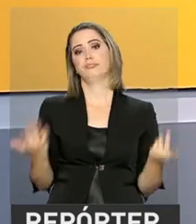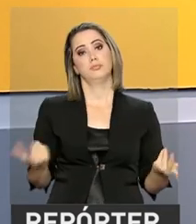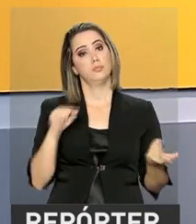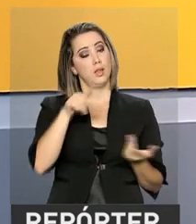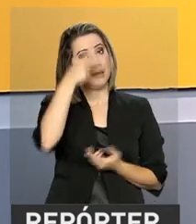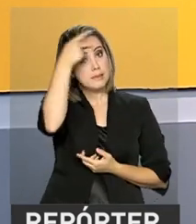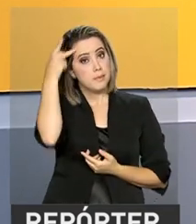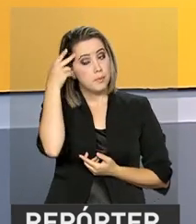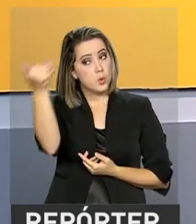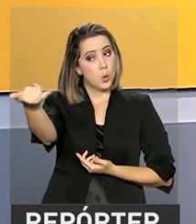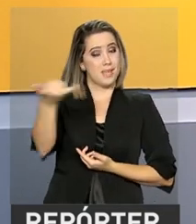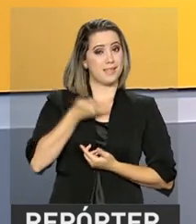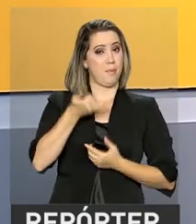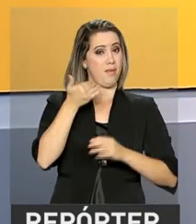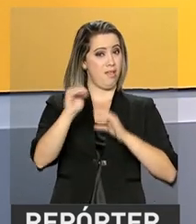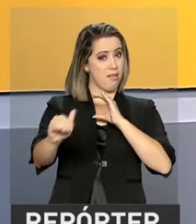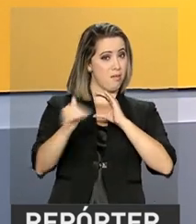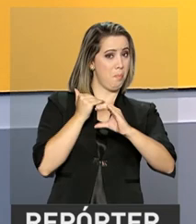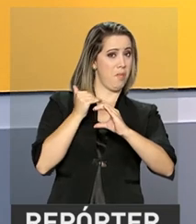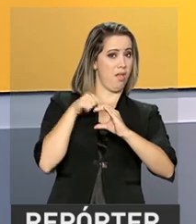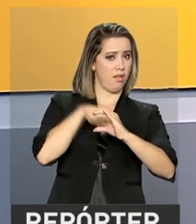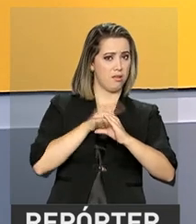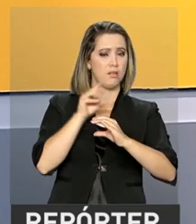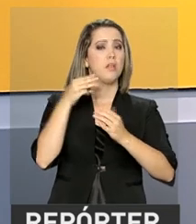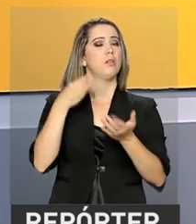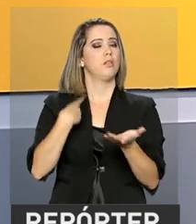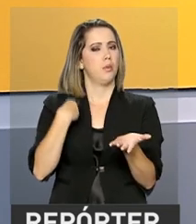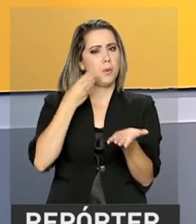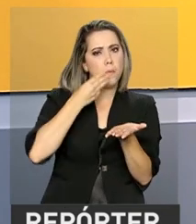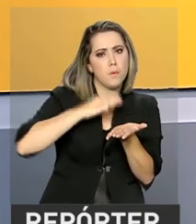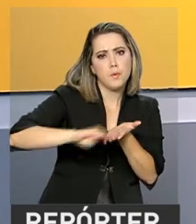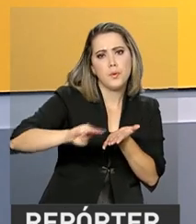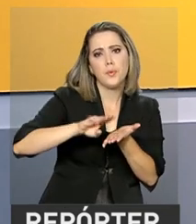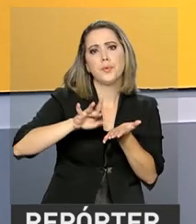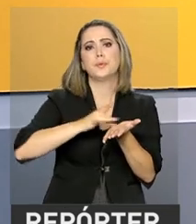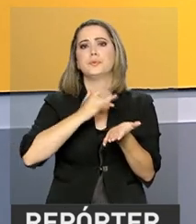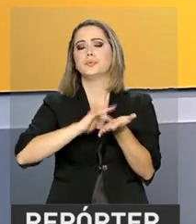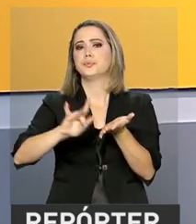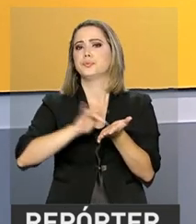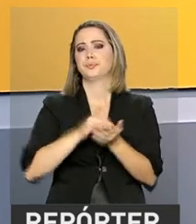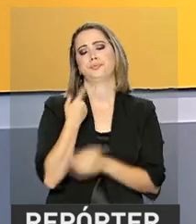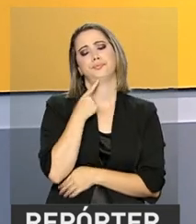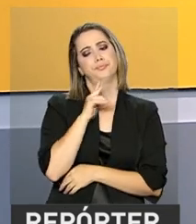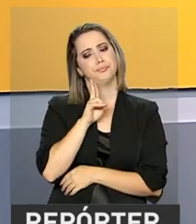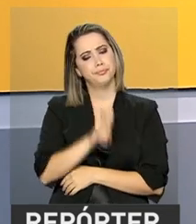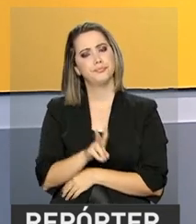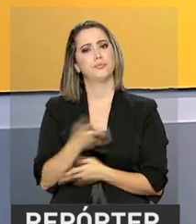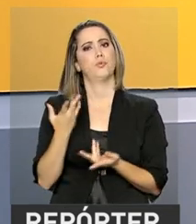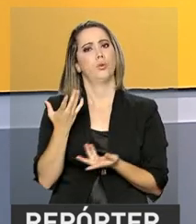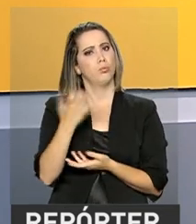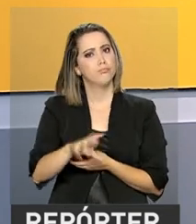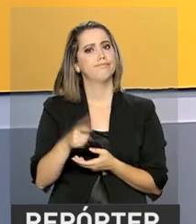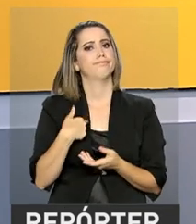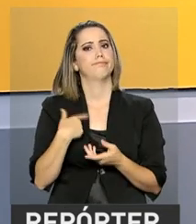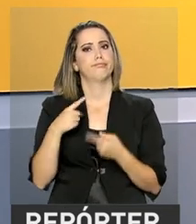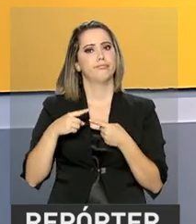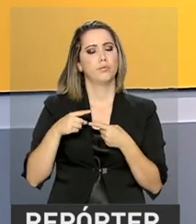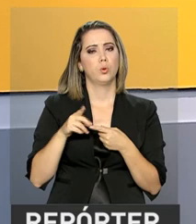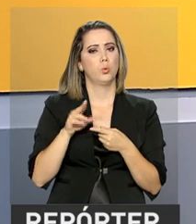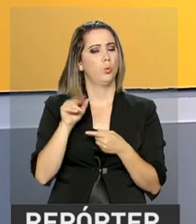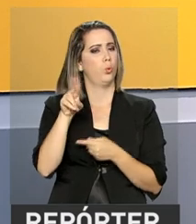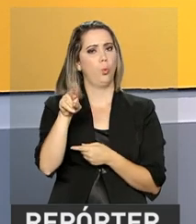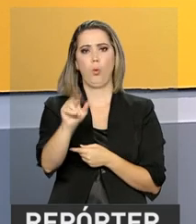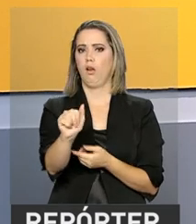sempre que você receber mensagens inclusive por sms no celular desconfie e não clique em nenhum um